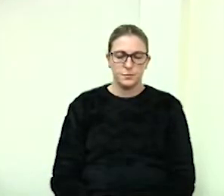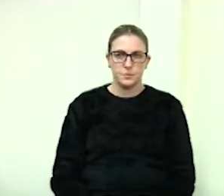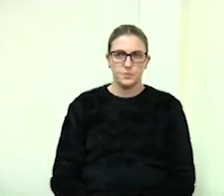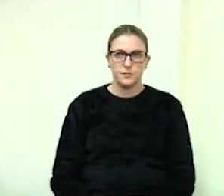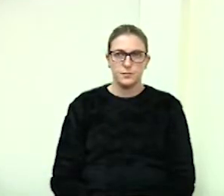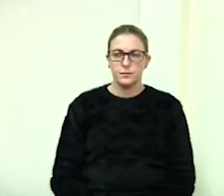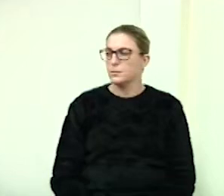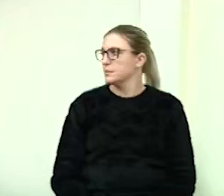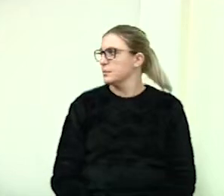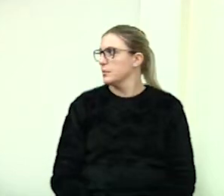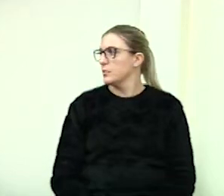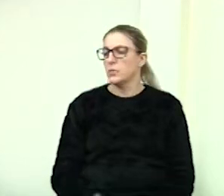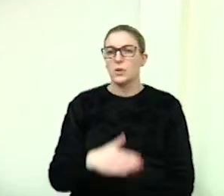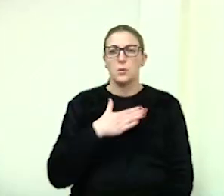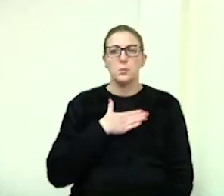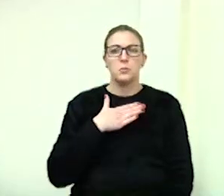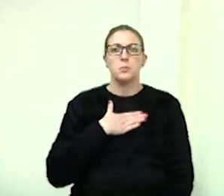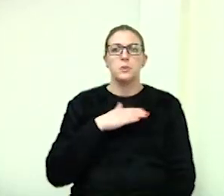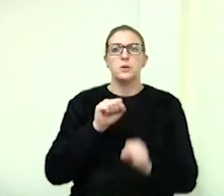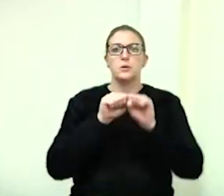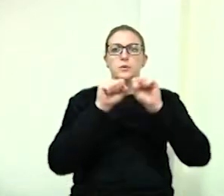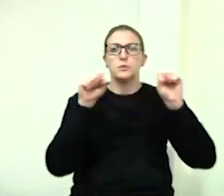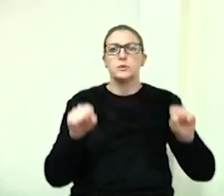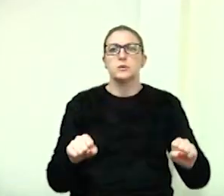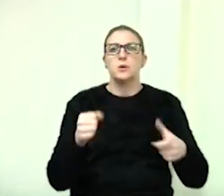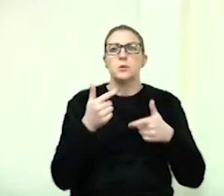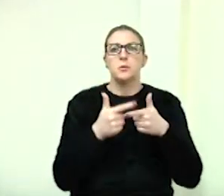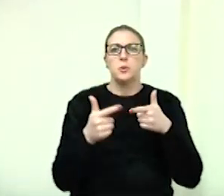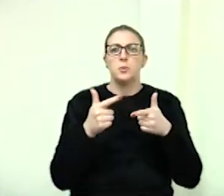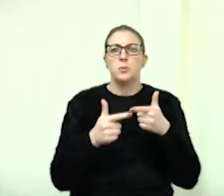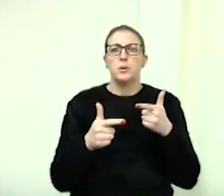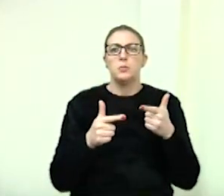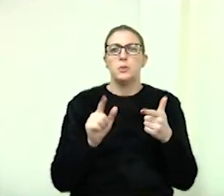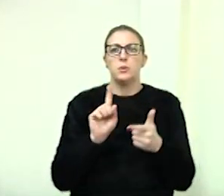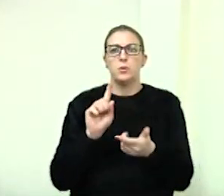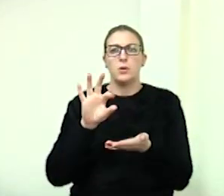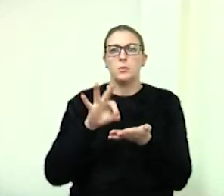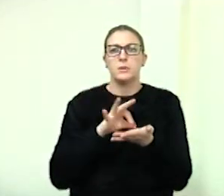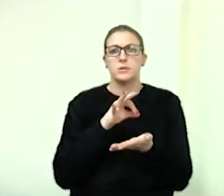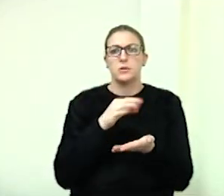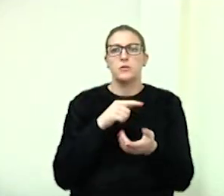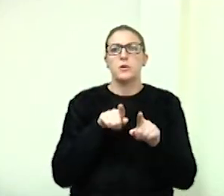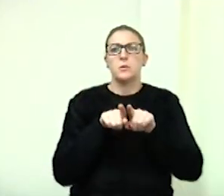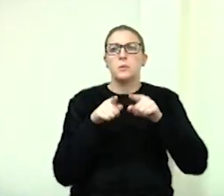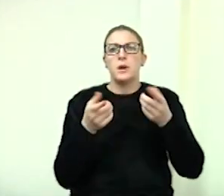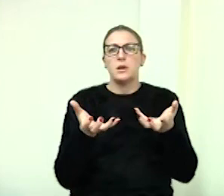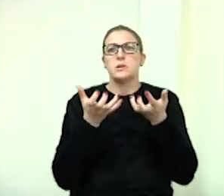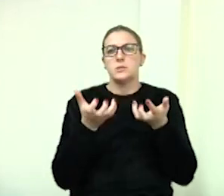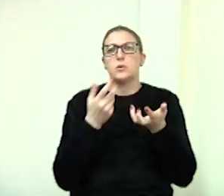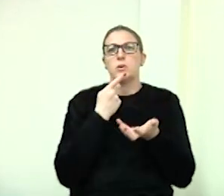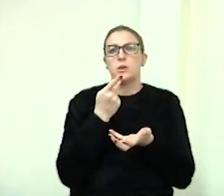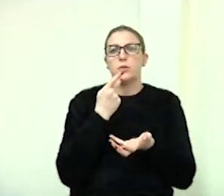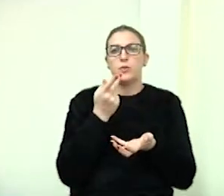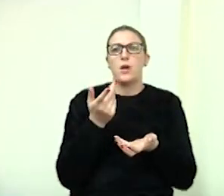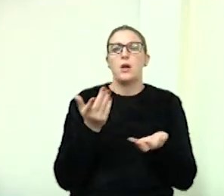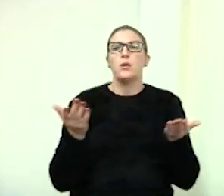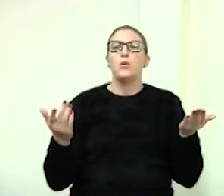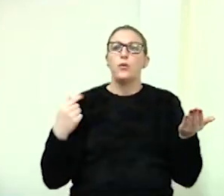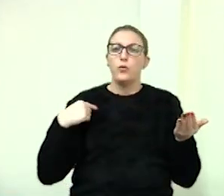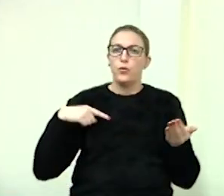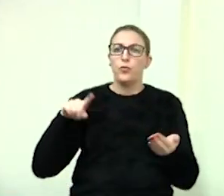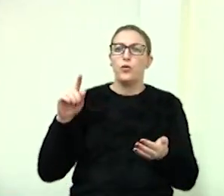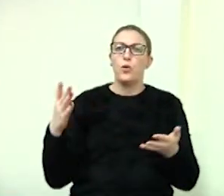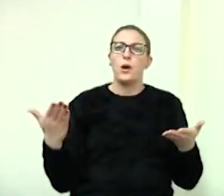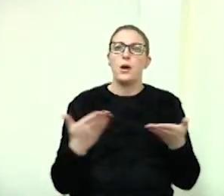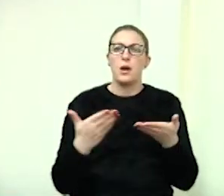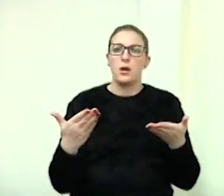Senhores, o meu sistema está fora, eu não pude me inscrever, mas eu queria falar. Então, eu vou agora, antes do vereador Claudio Amir de Araújo, que